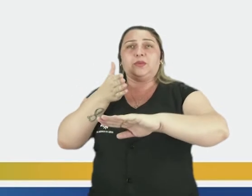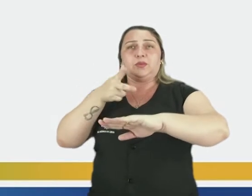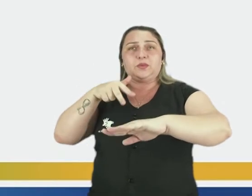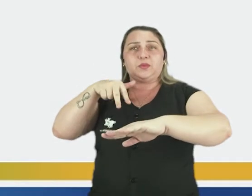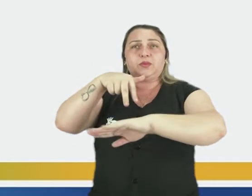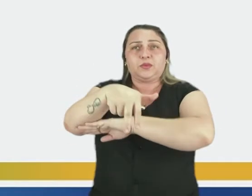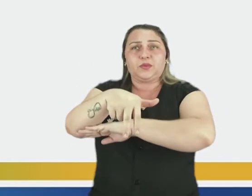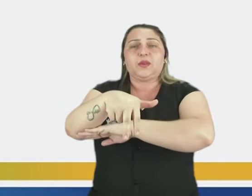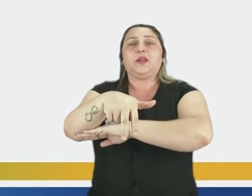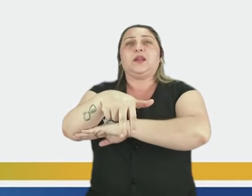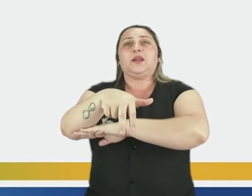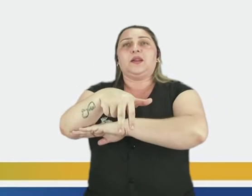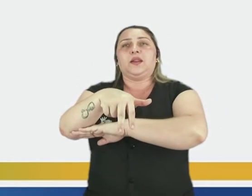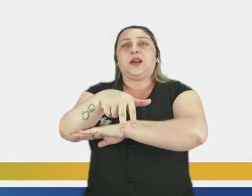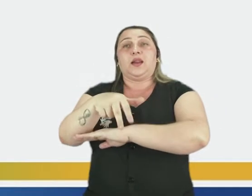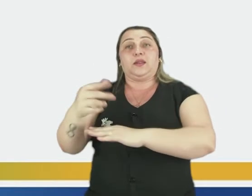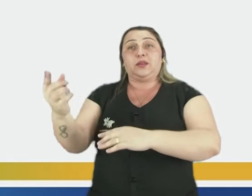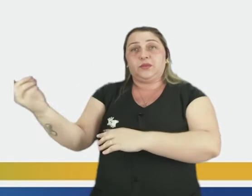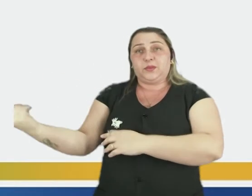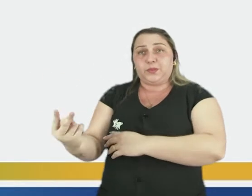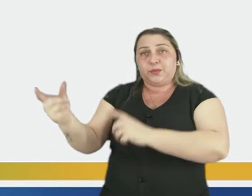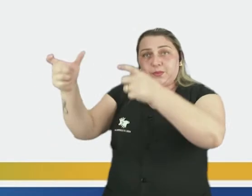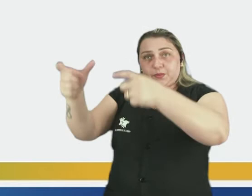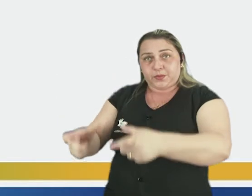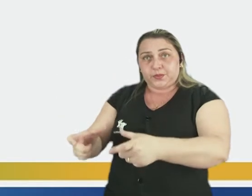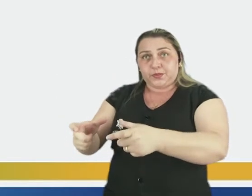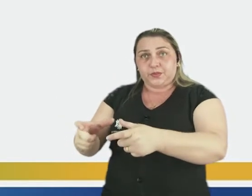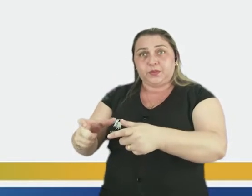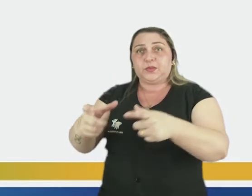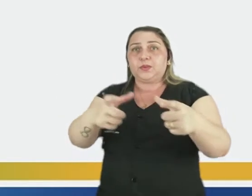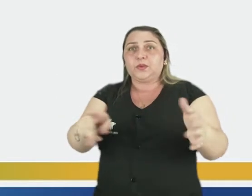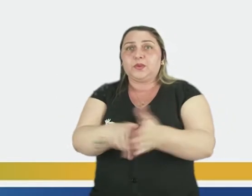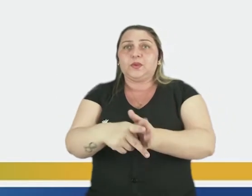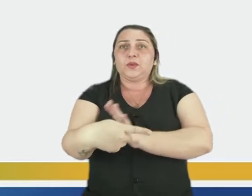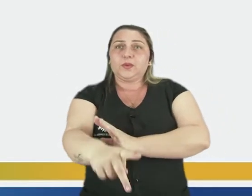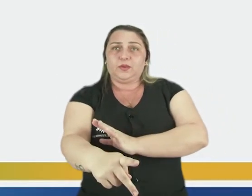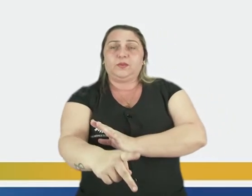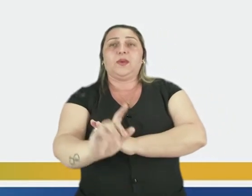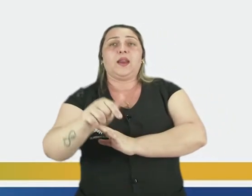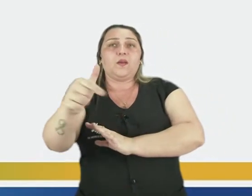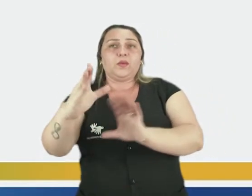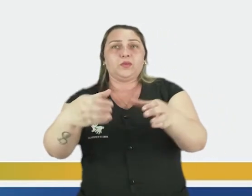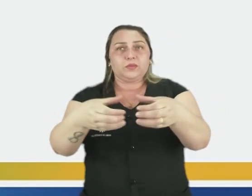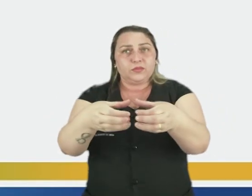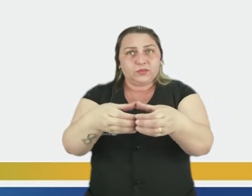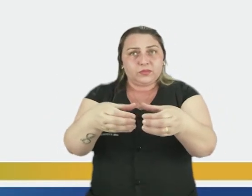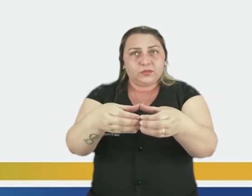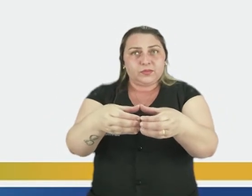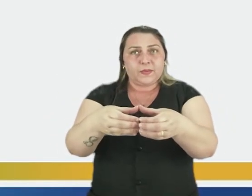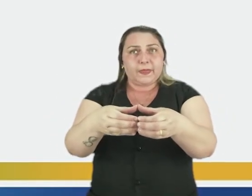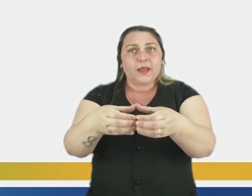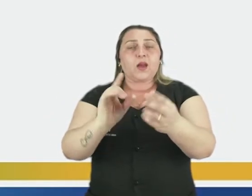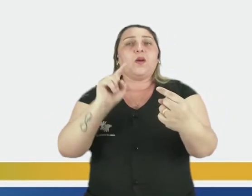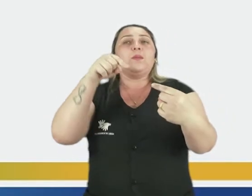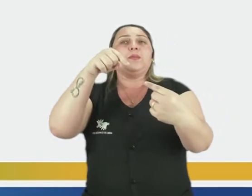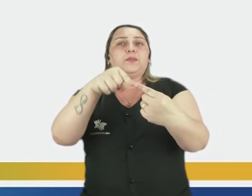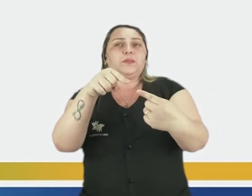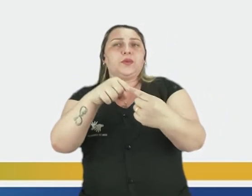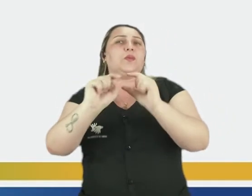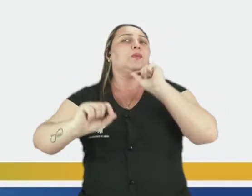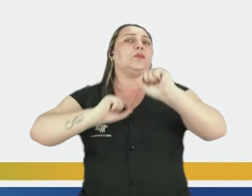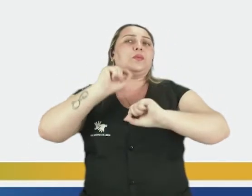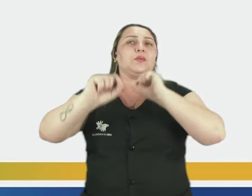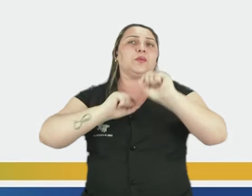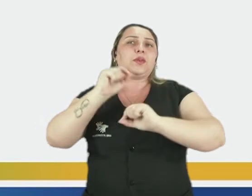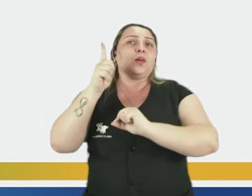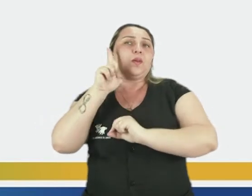nos quais os competidores entram no setor defendido pelo adversário, objetivando